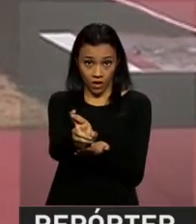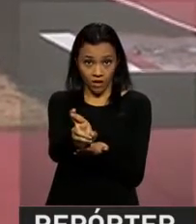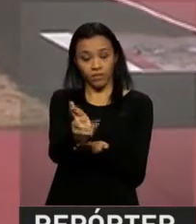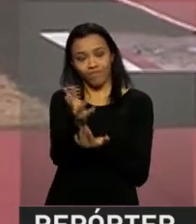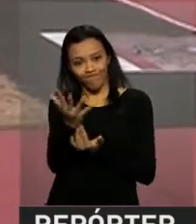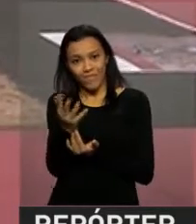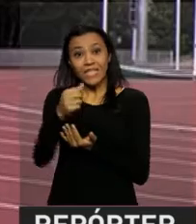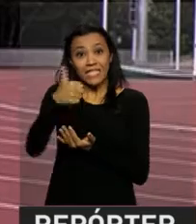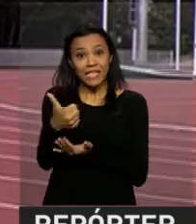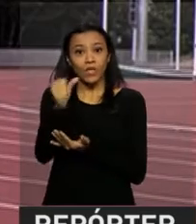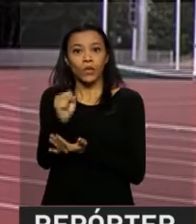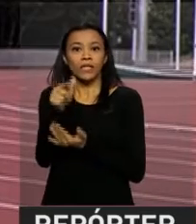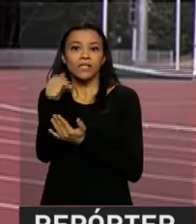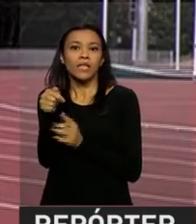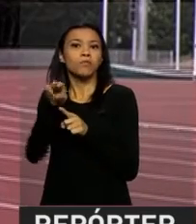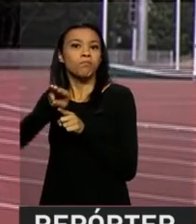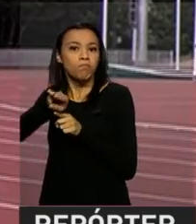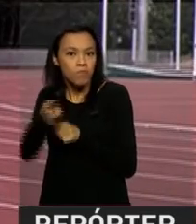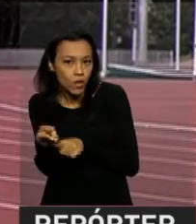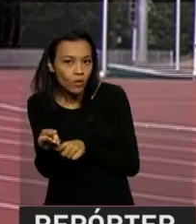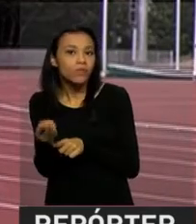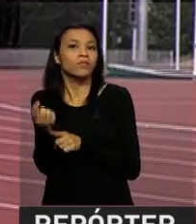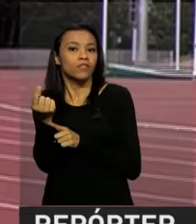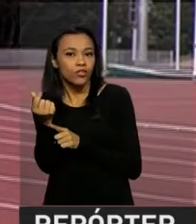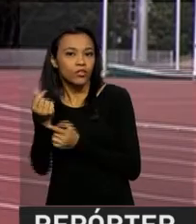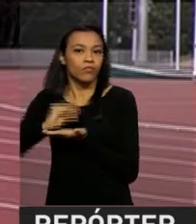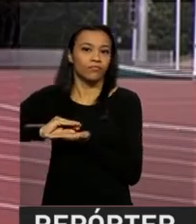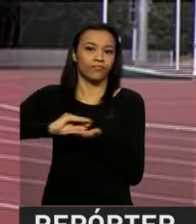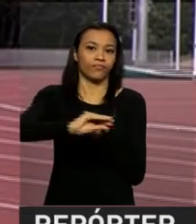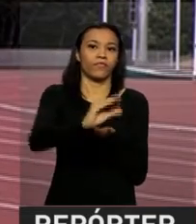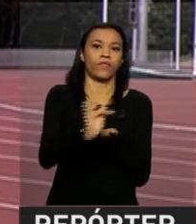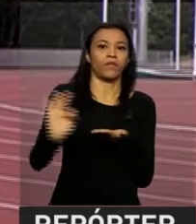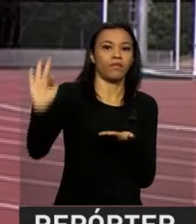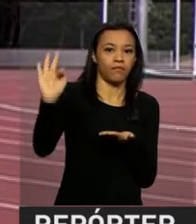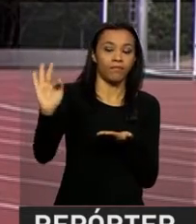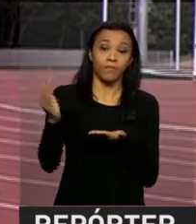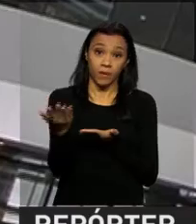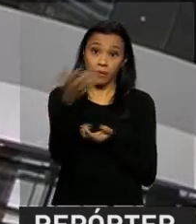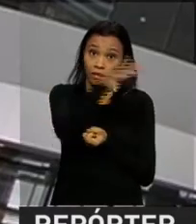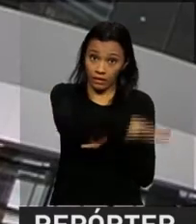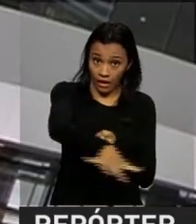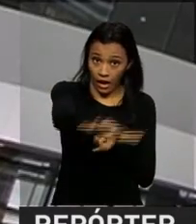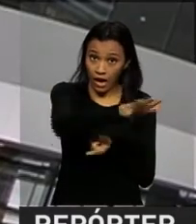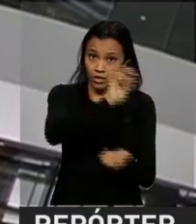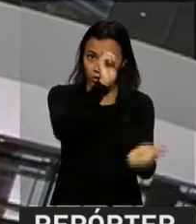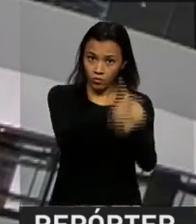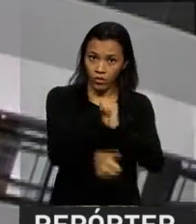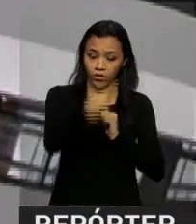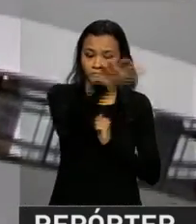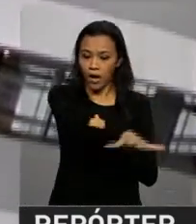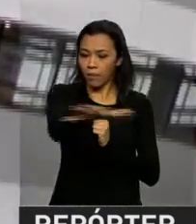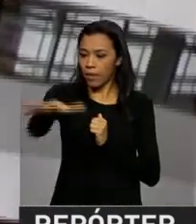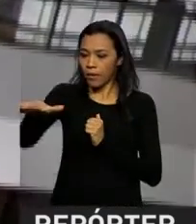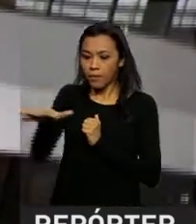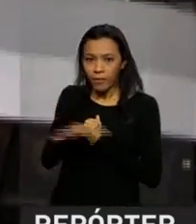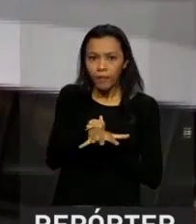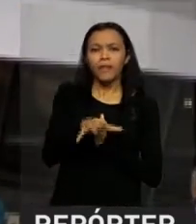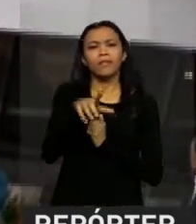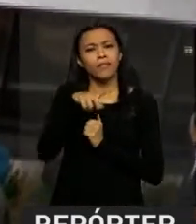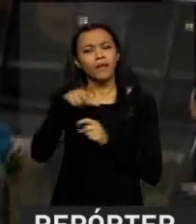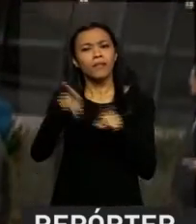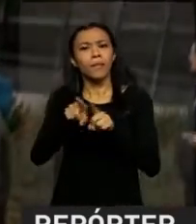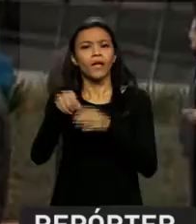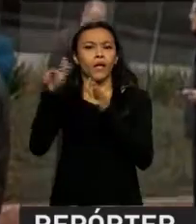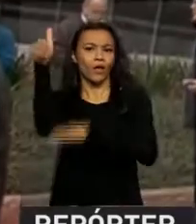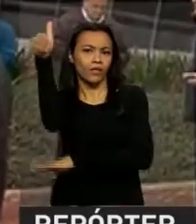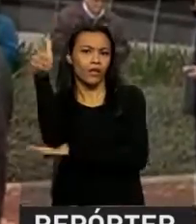sendo 187 milhões em recursos federais. Além das áreas esportivas de treinamento, a unidade tem também